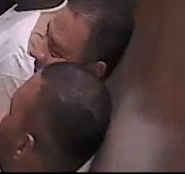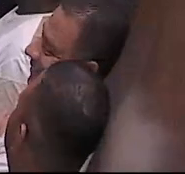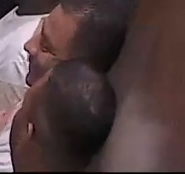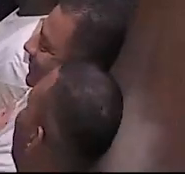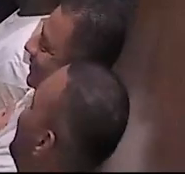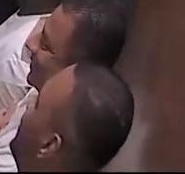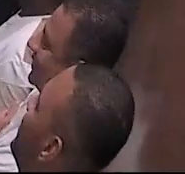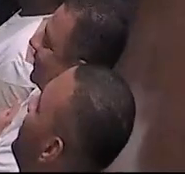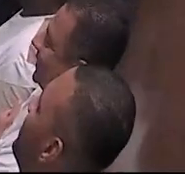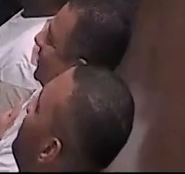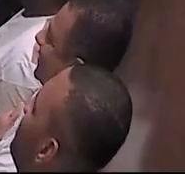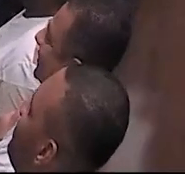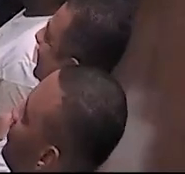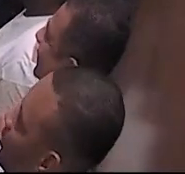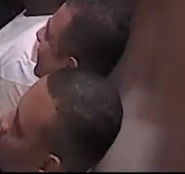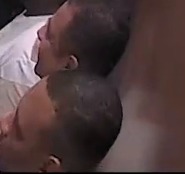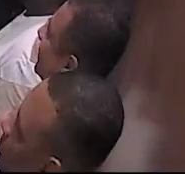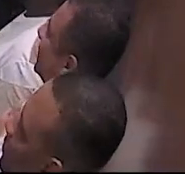Convido a compor a mesa